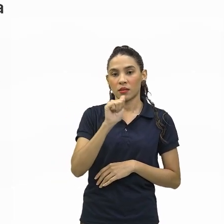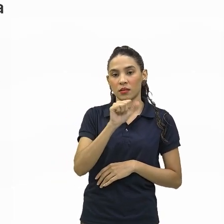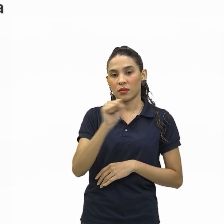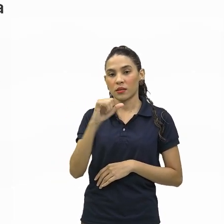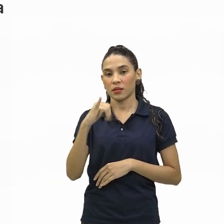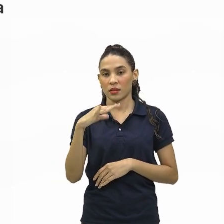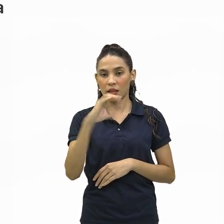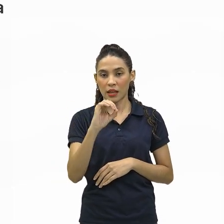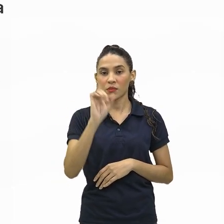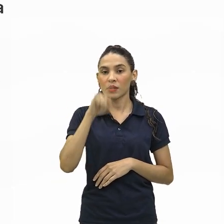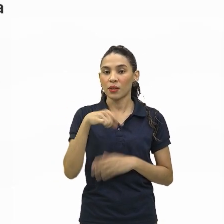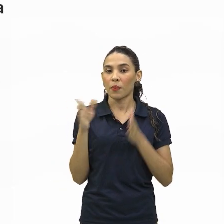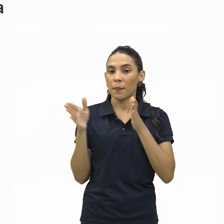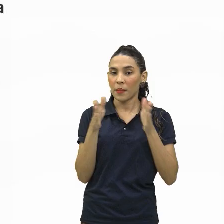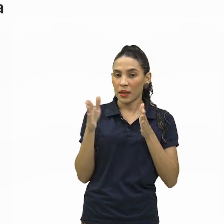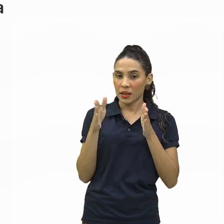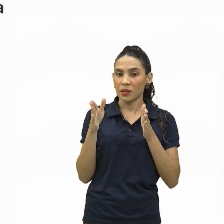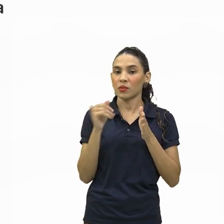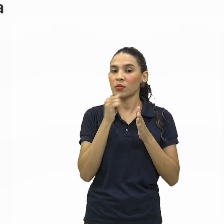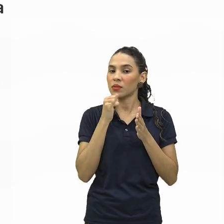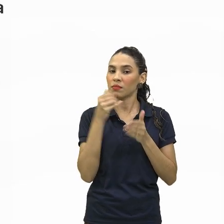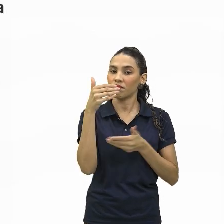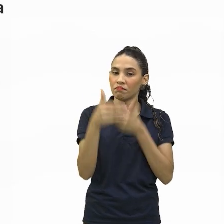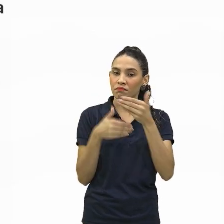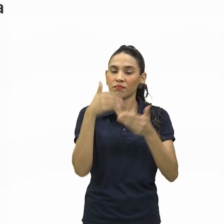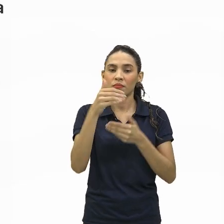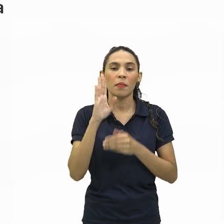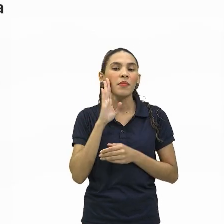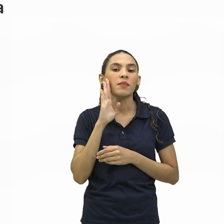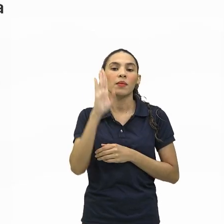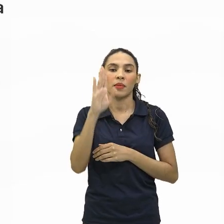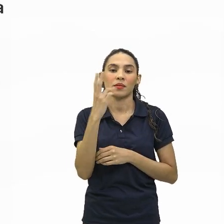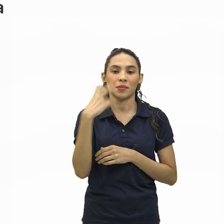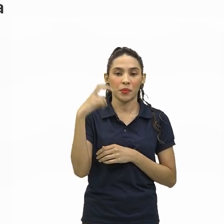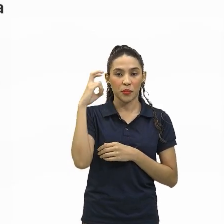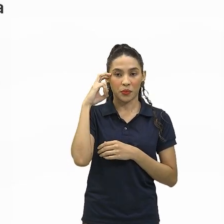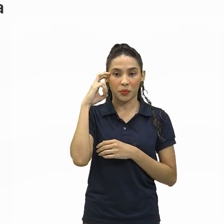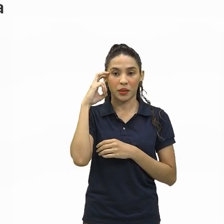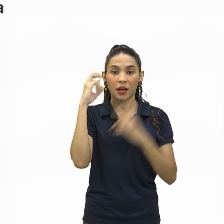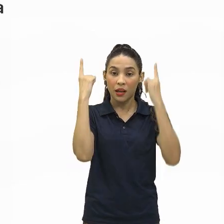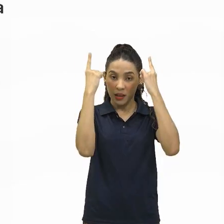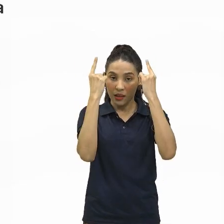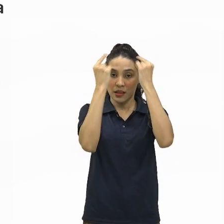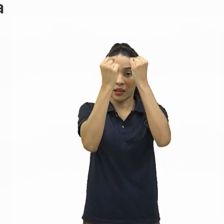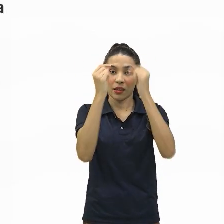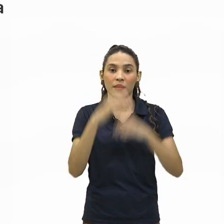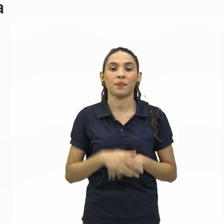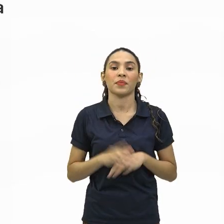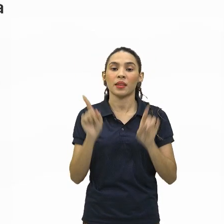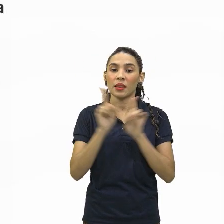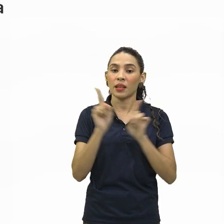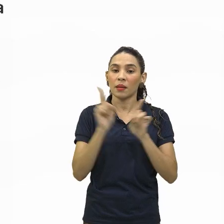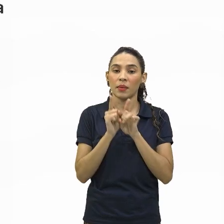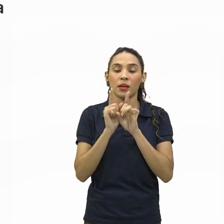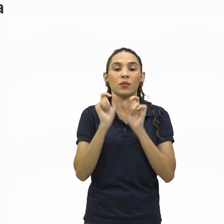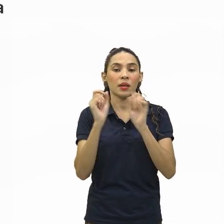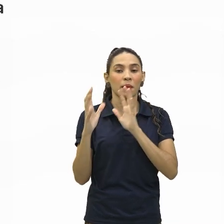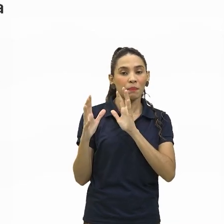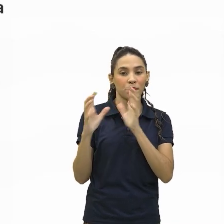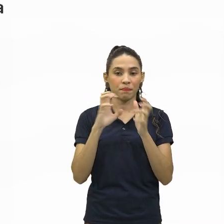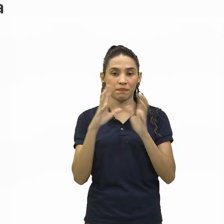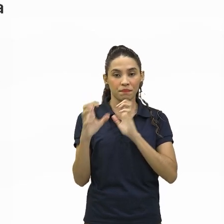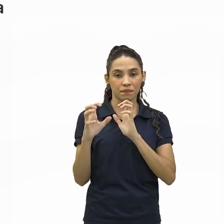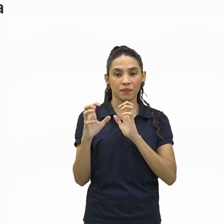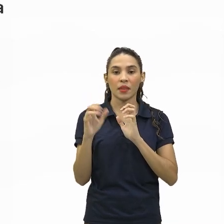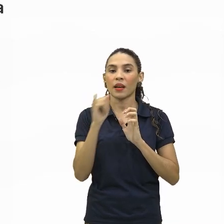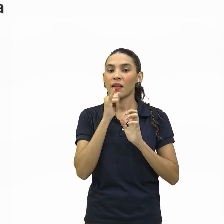um período, né, de florescimento, principalmente da cultura grega, e o surgimento de uma